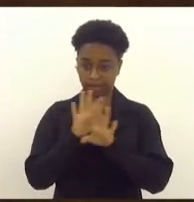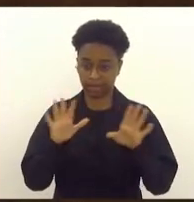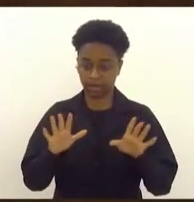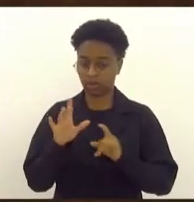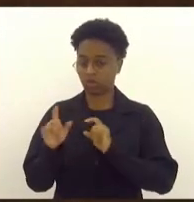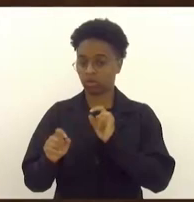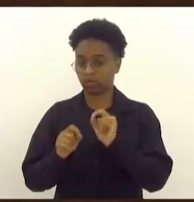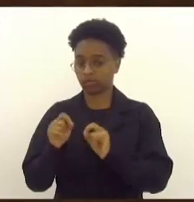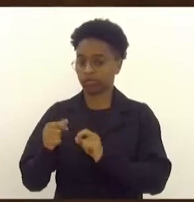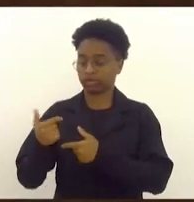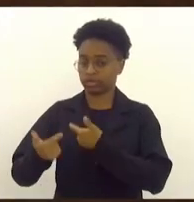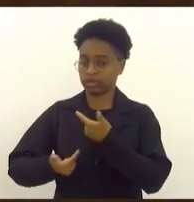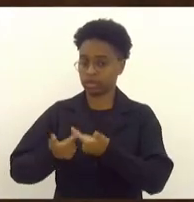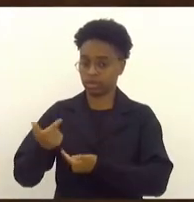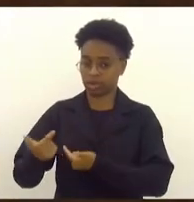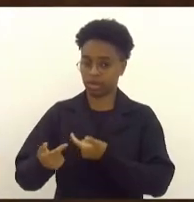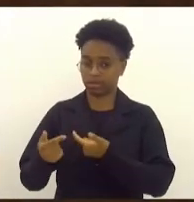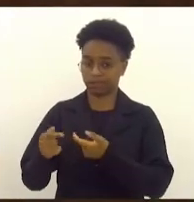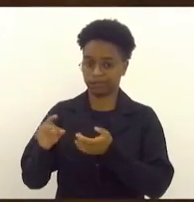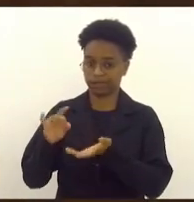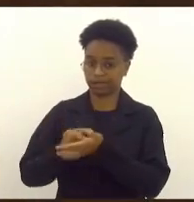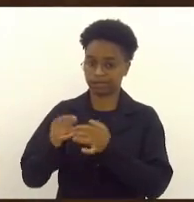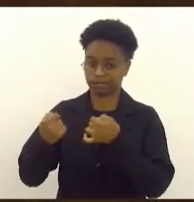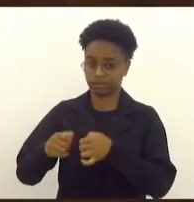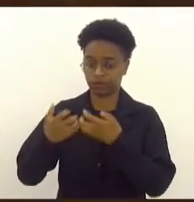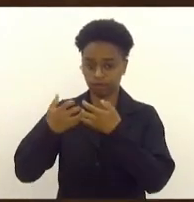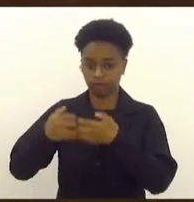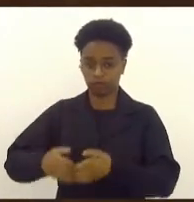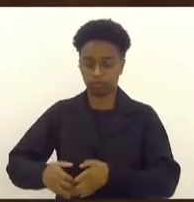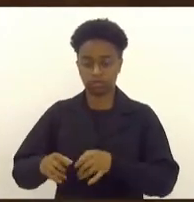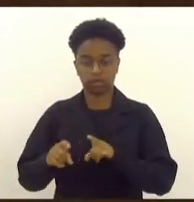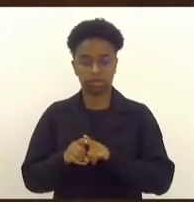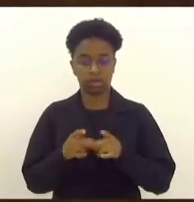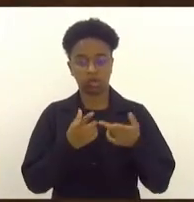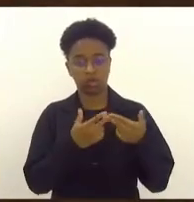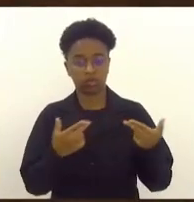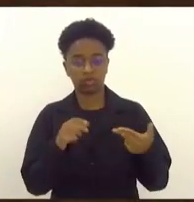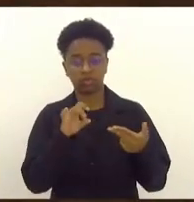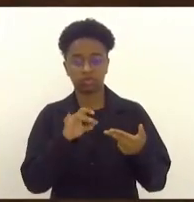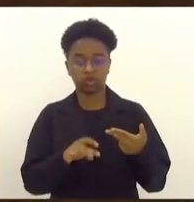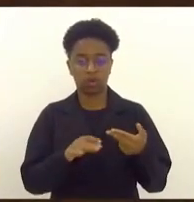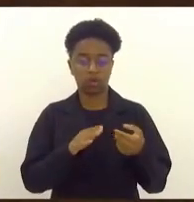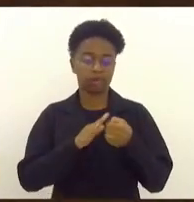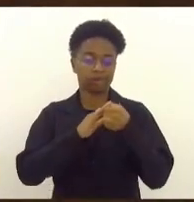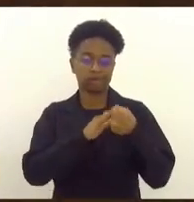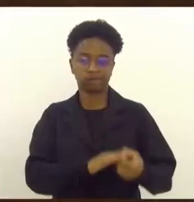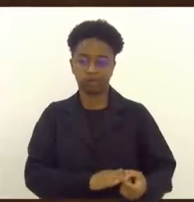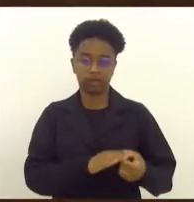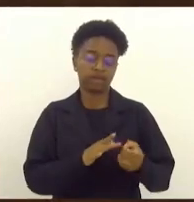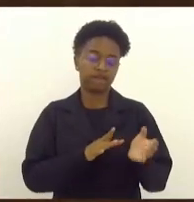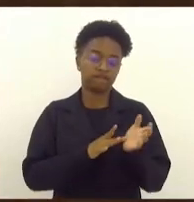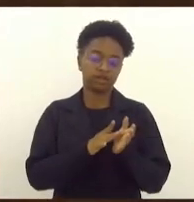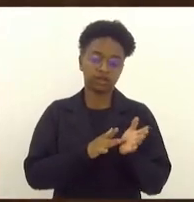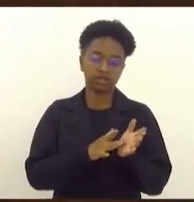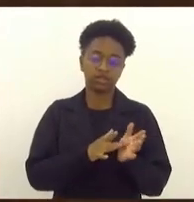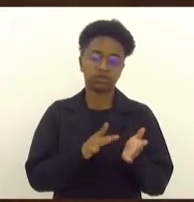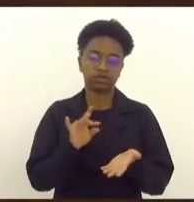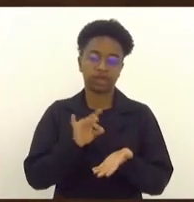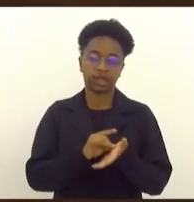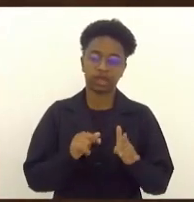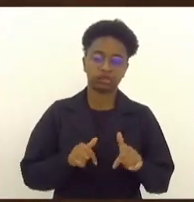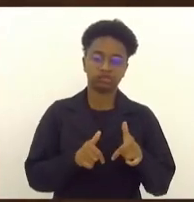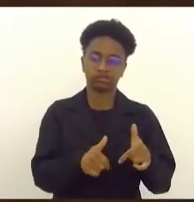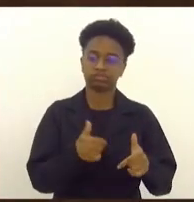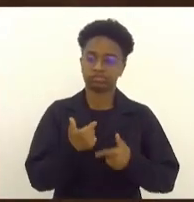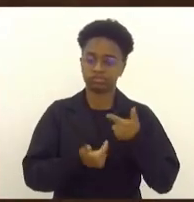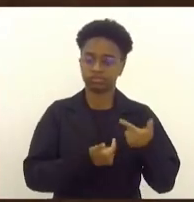um serviço para funcionar e algo simplesmente para fazer uma reprimenda para dizer para fingir que tá realizando